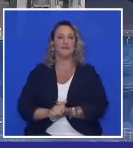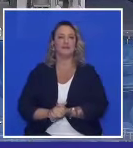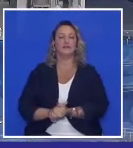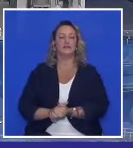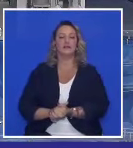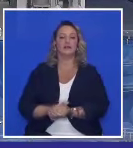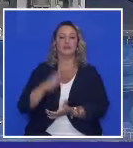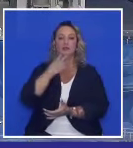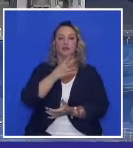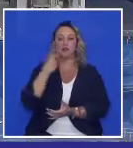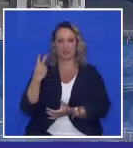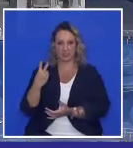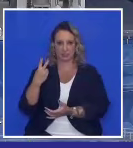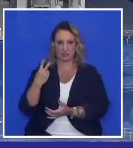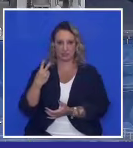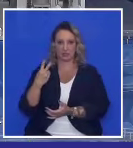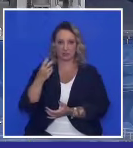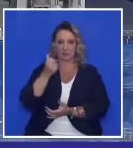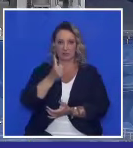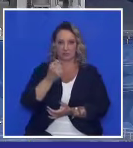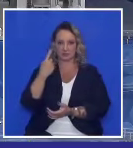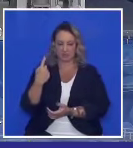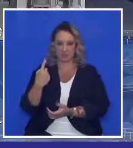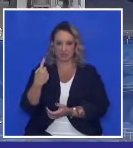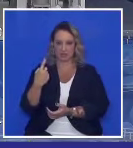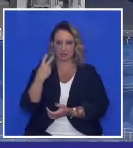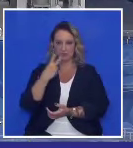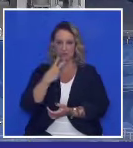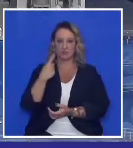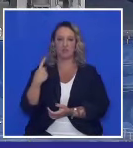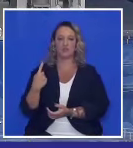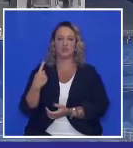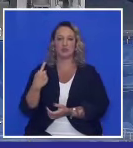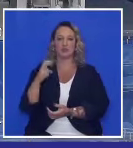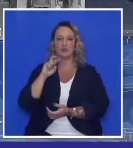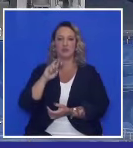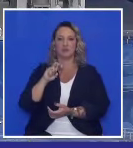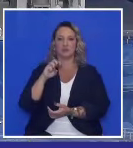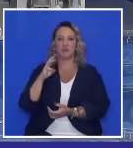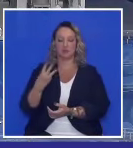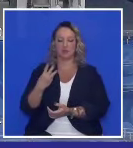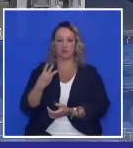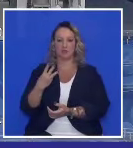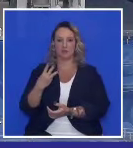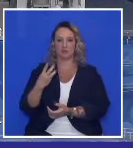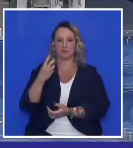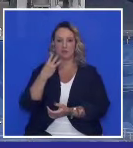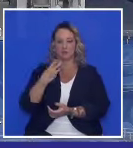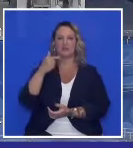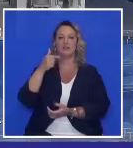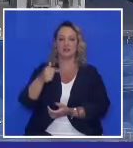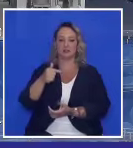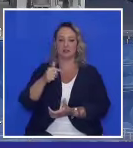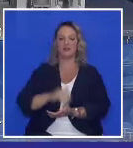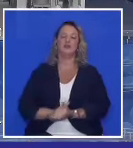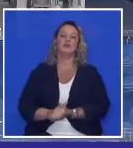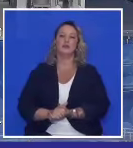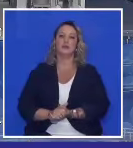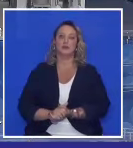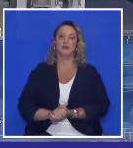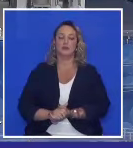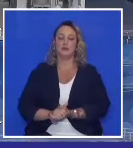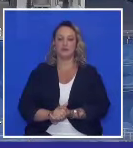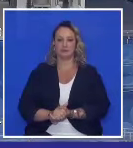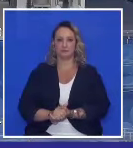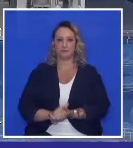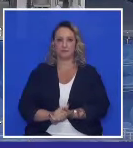Quina? 42, 61, 21, 53 e 37. 42,